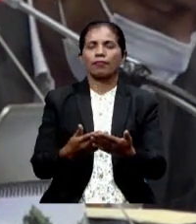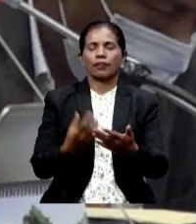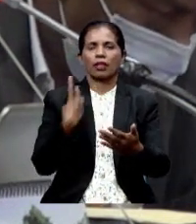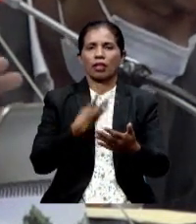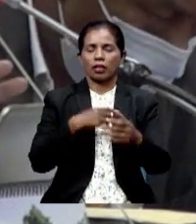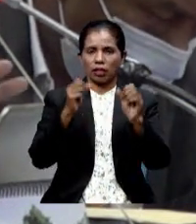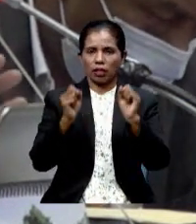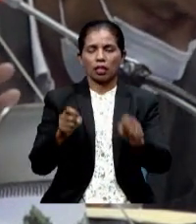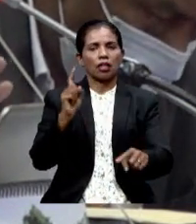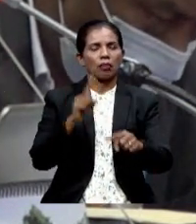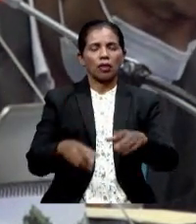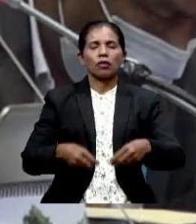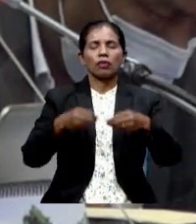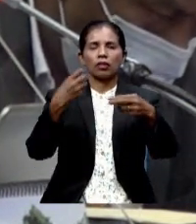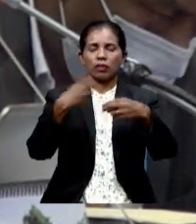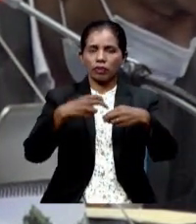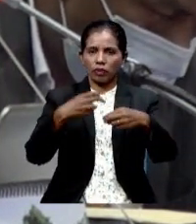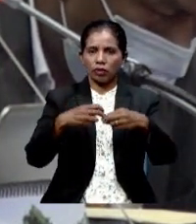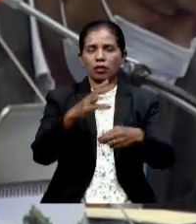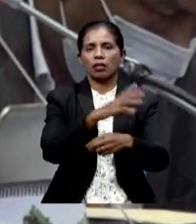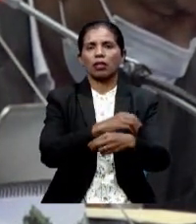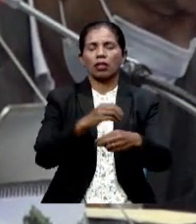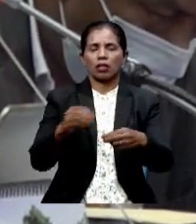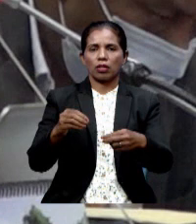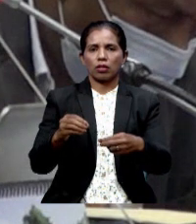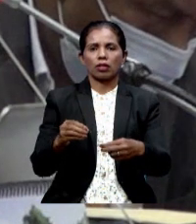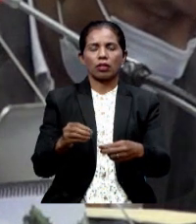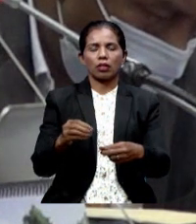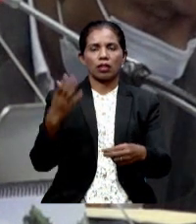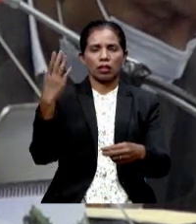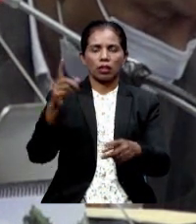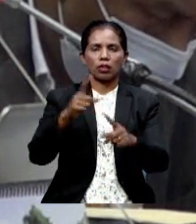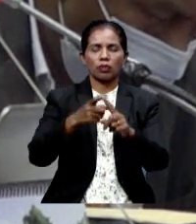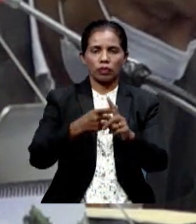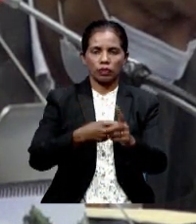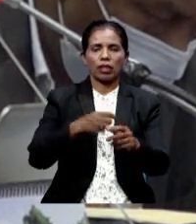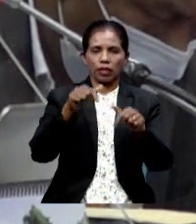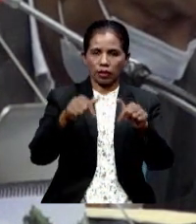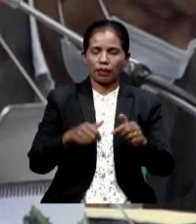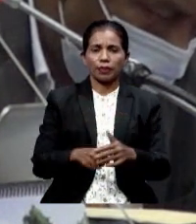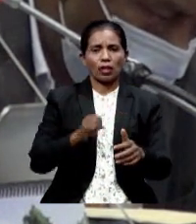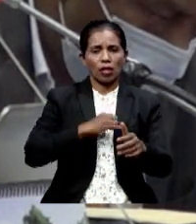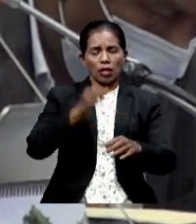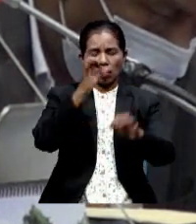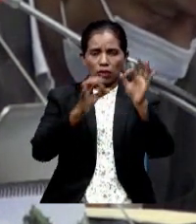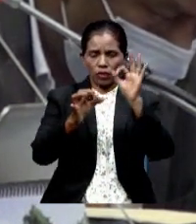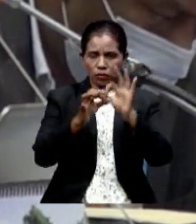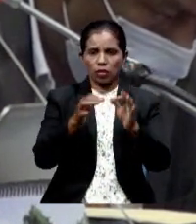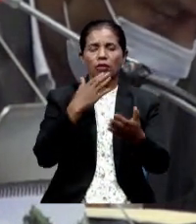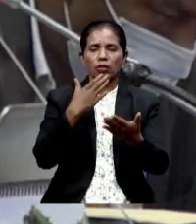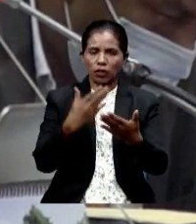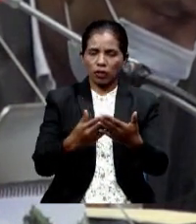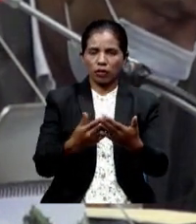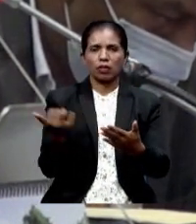ne, la bele fofa o impacto da execução, taxa execução e a fim do ano da Nele. Ao fim, está com o controle da dia, a